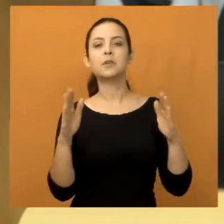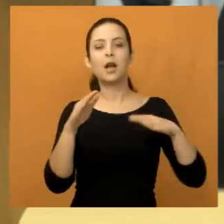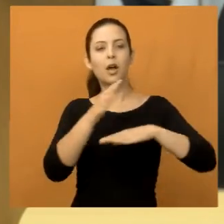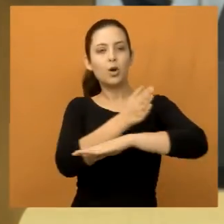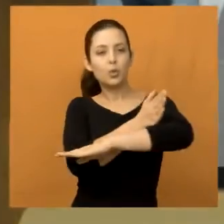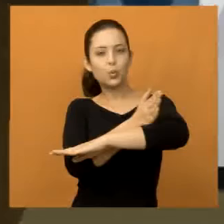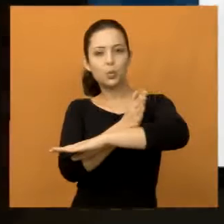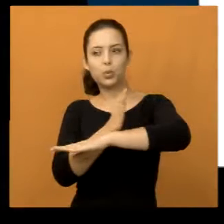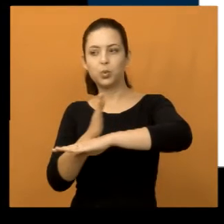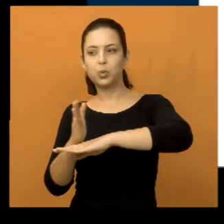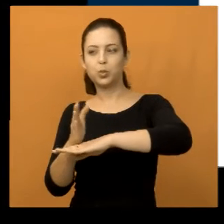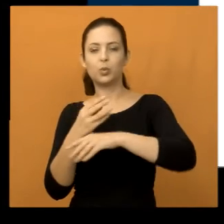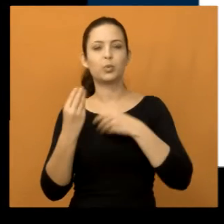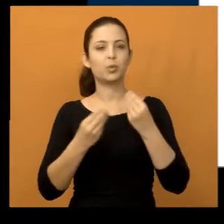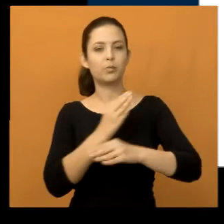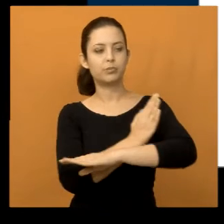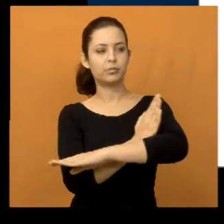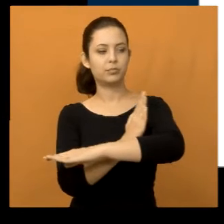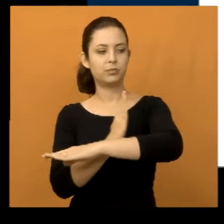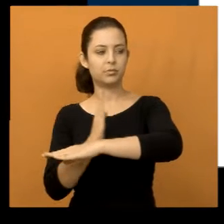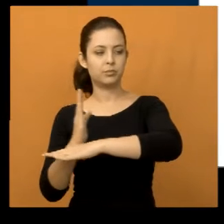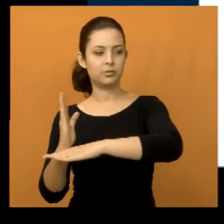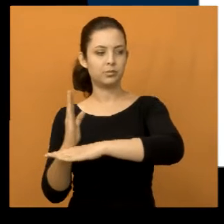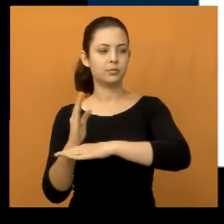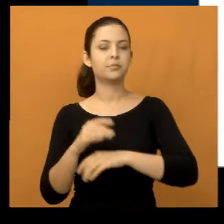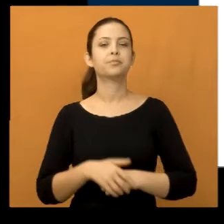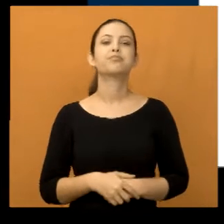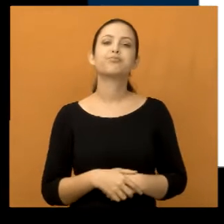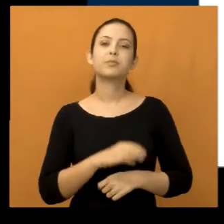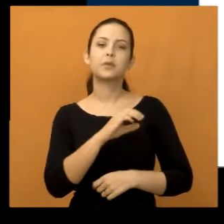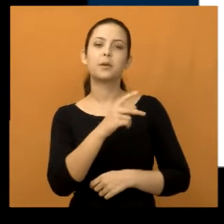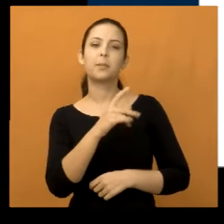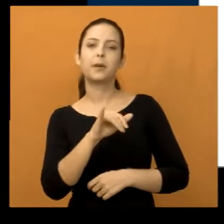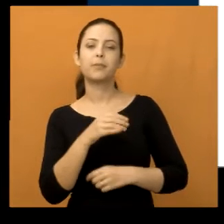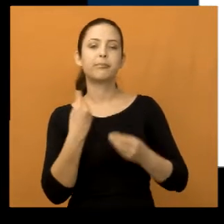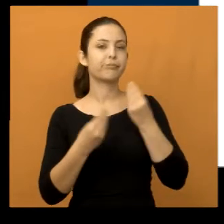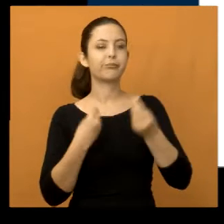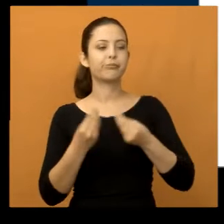explicar direitinho do munícipe como foi o andamento dessa CPI.